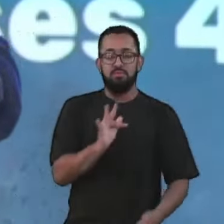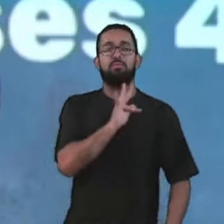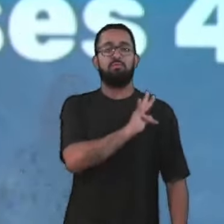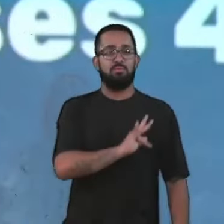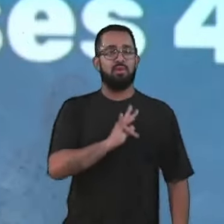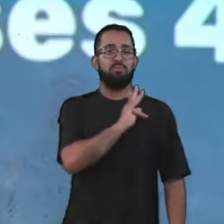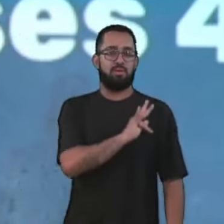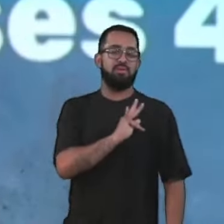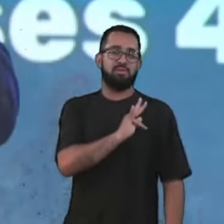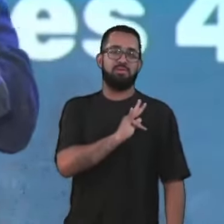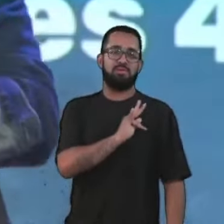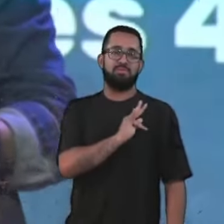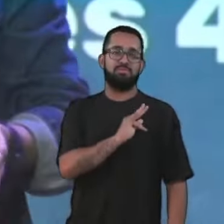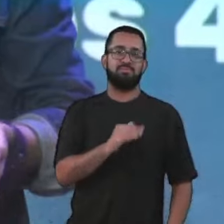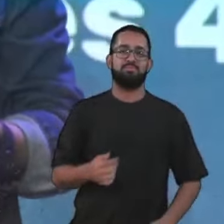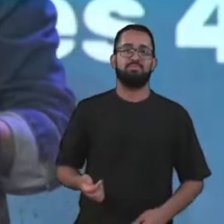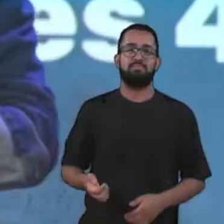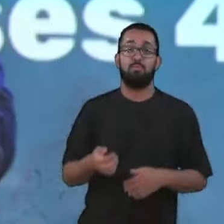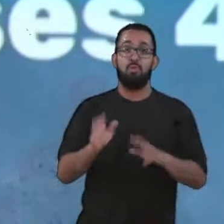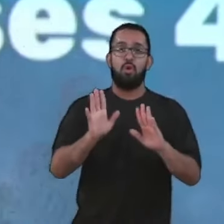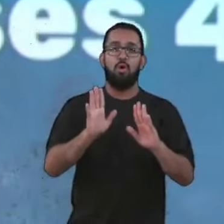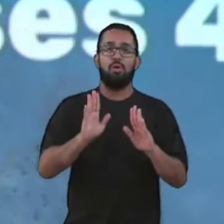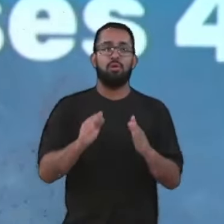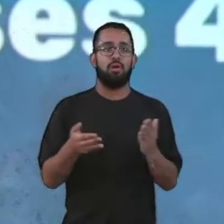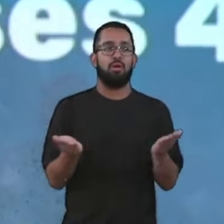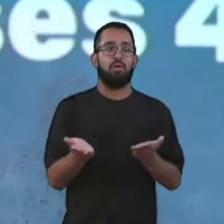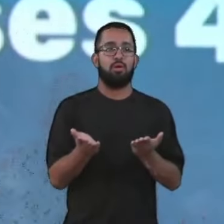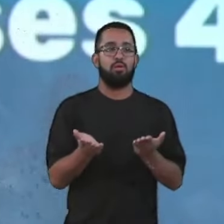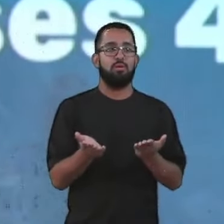Paulo. Não estou dizendo isso porque esteja necessitado,